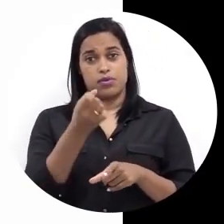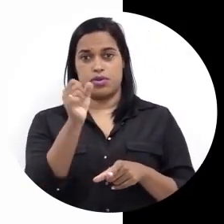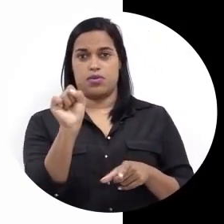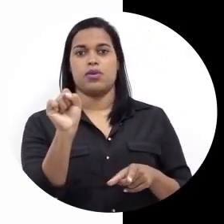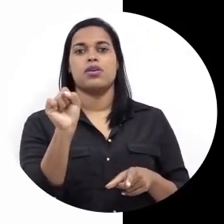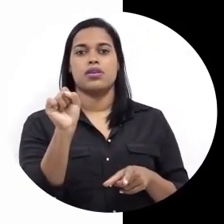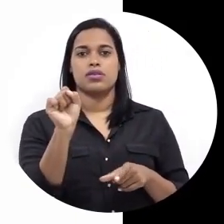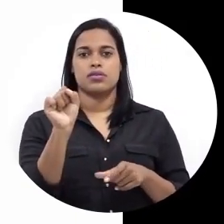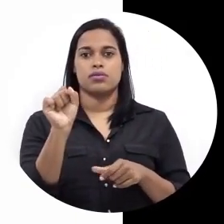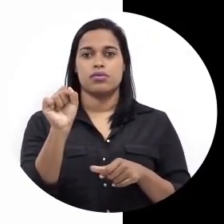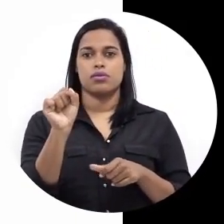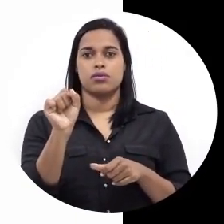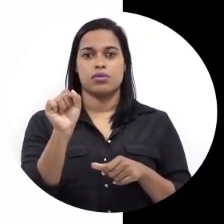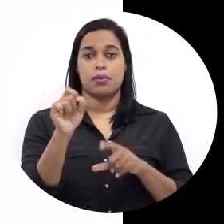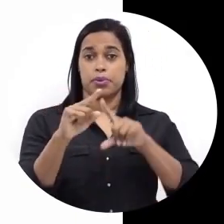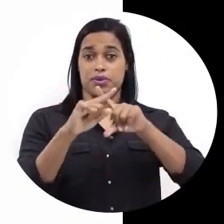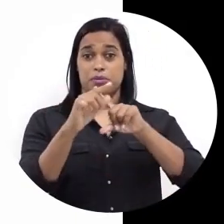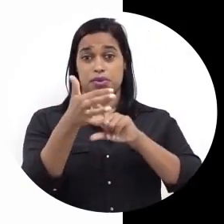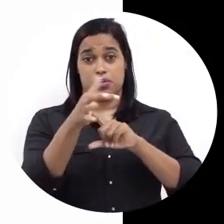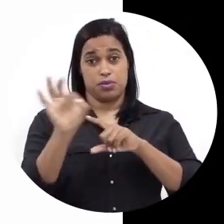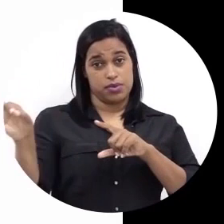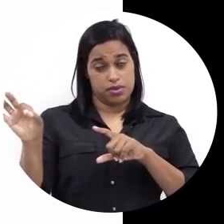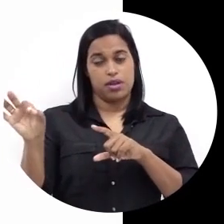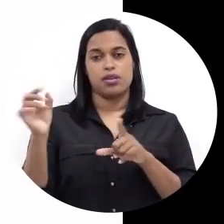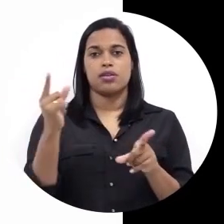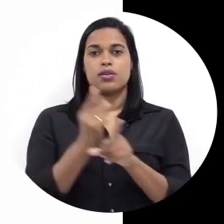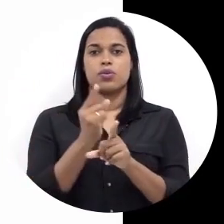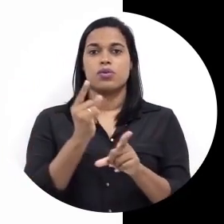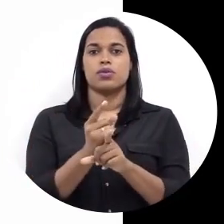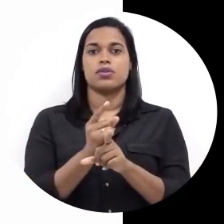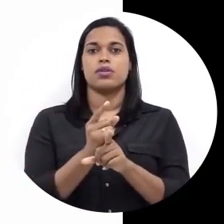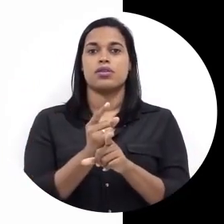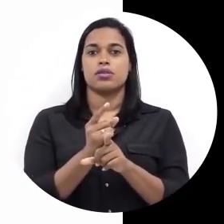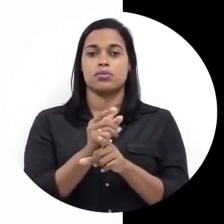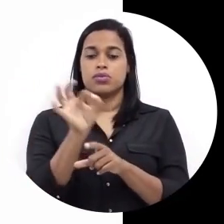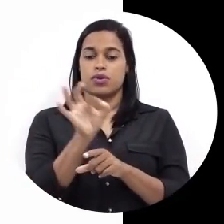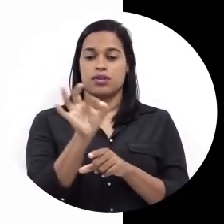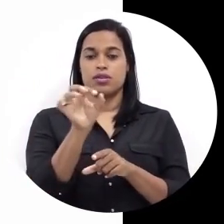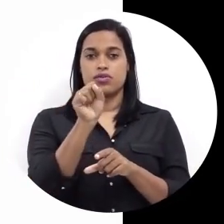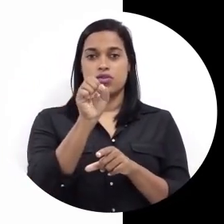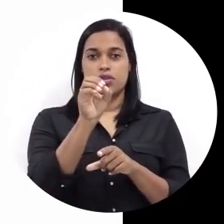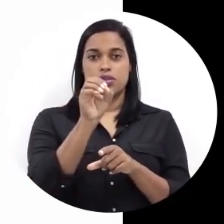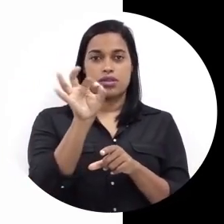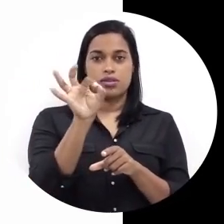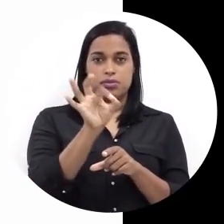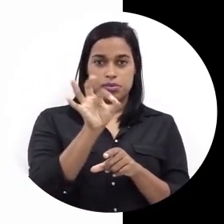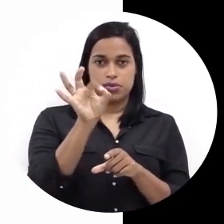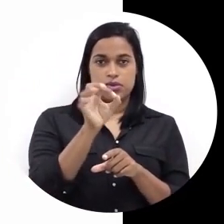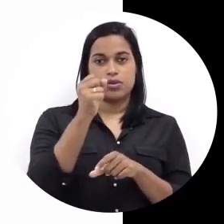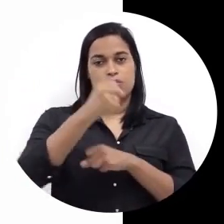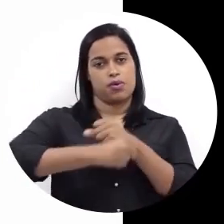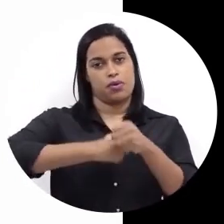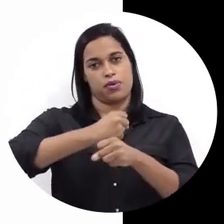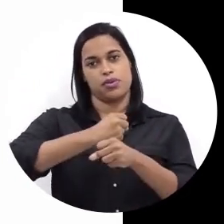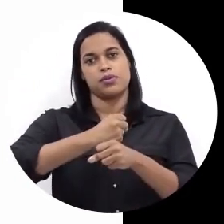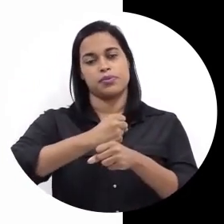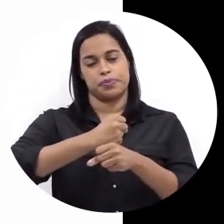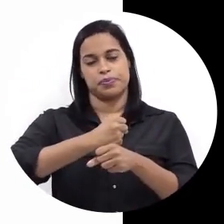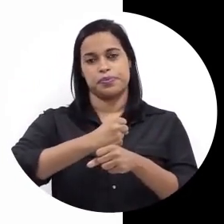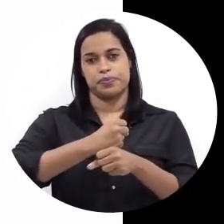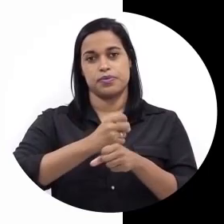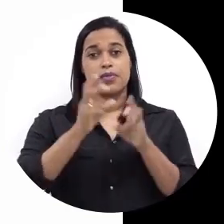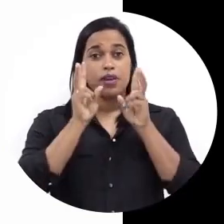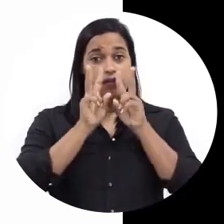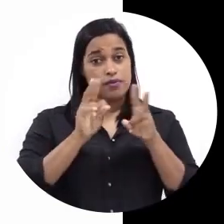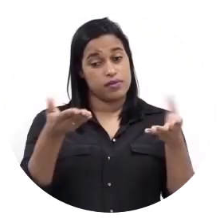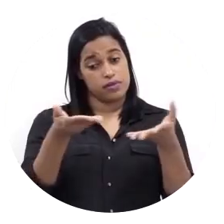0,8. Multiplicamos esse valor por 100 e encontraremos então uma taxa de 80% ao ano.